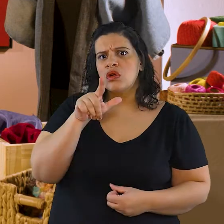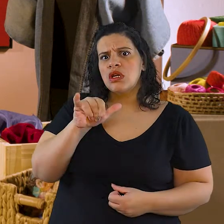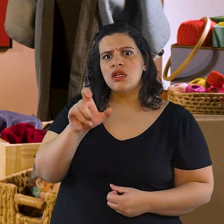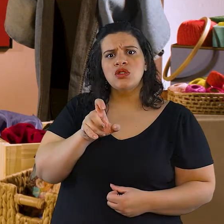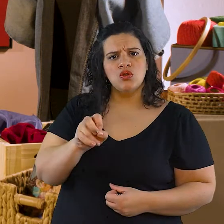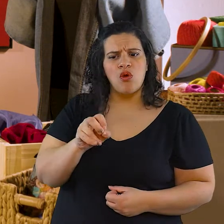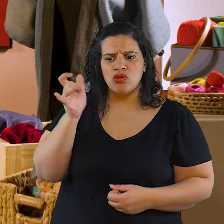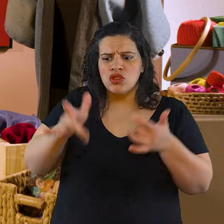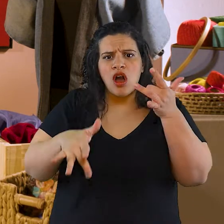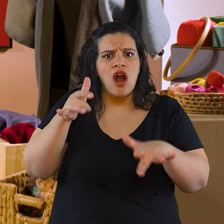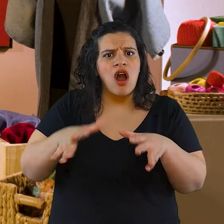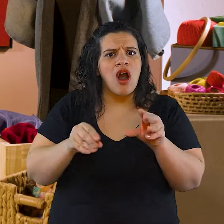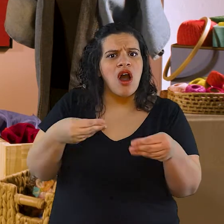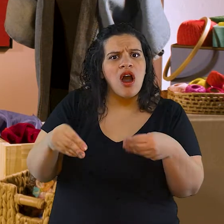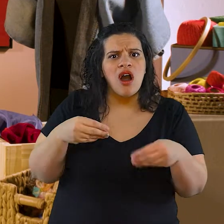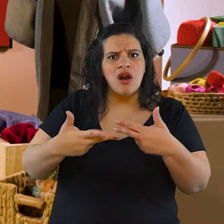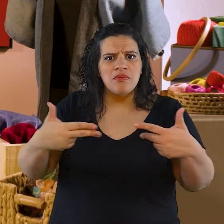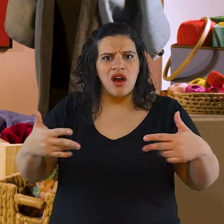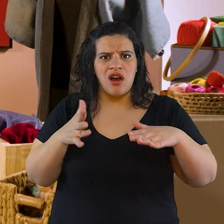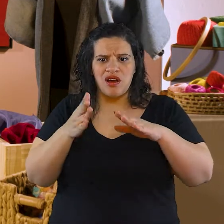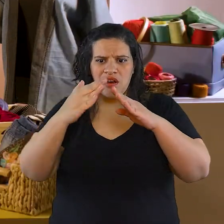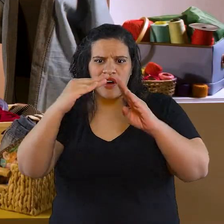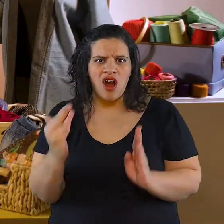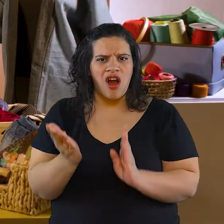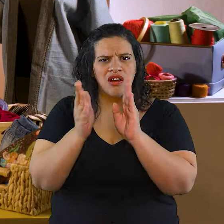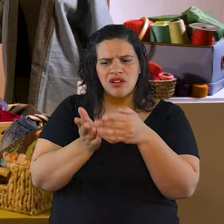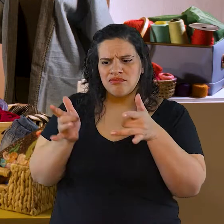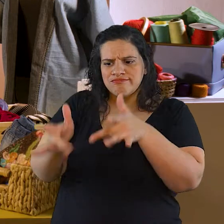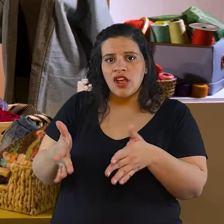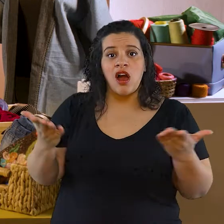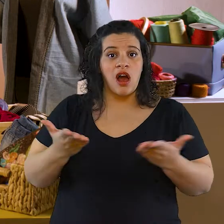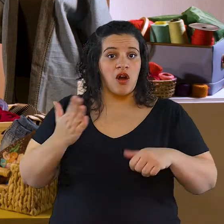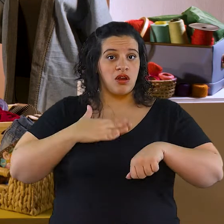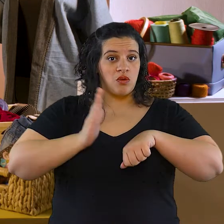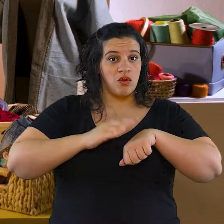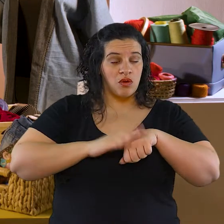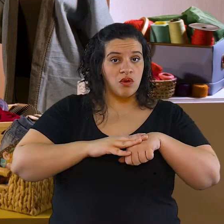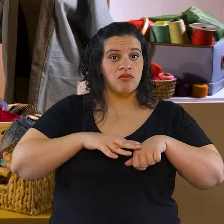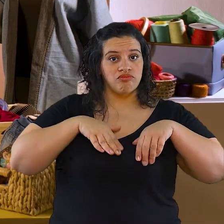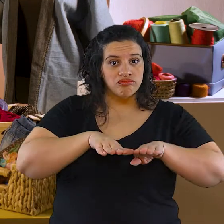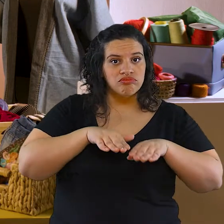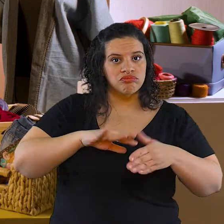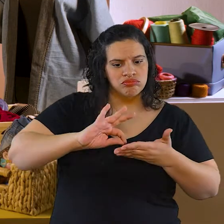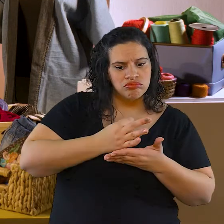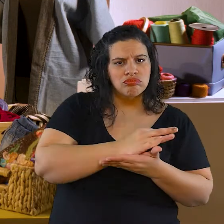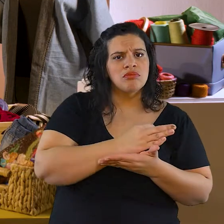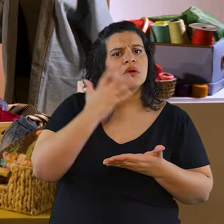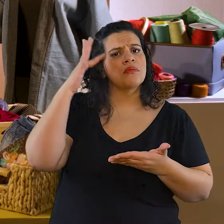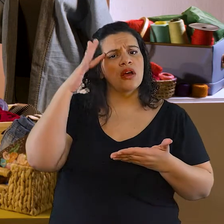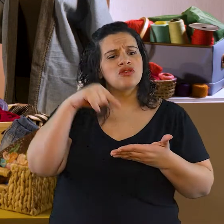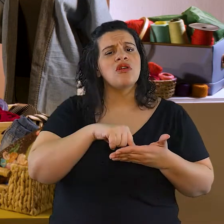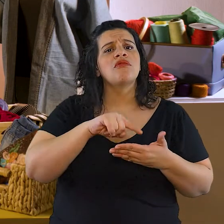nessa questão do que sobrava de resíduo das peças, a minha preocupação hoje no fazer manual é o que essa